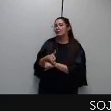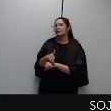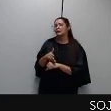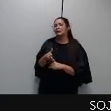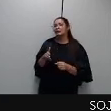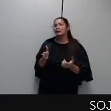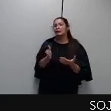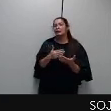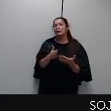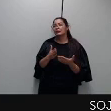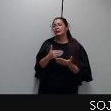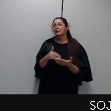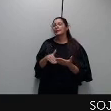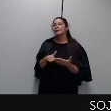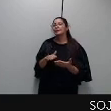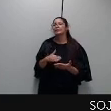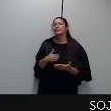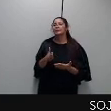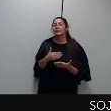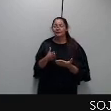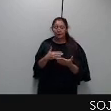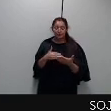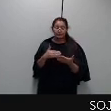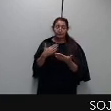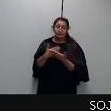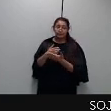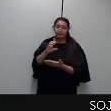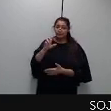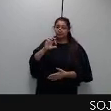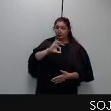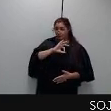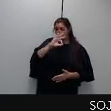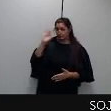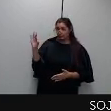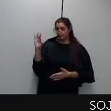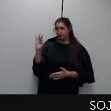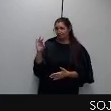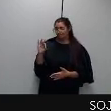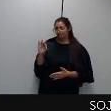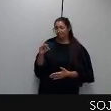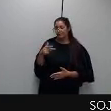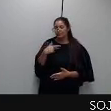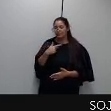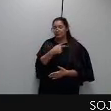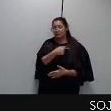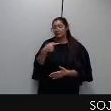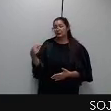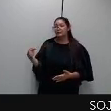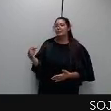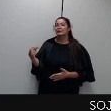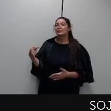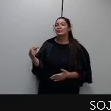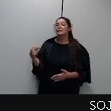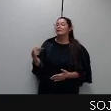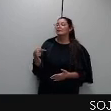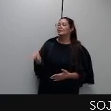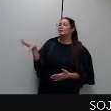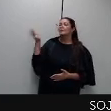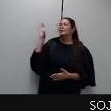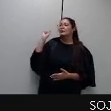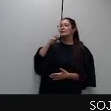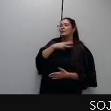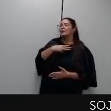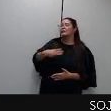do Polo do polo passivo da execução fiscal a gente vem geralmente aplicadas uma certa vamos ouvir o ministro Napoleão